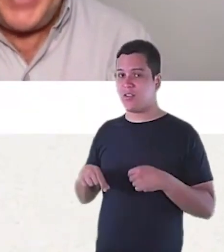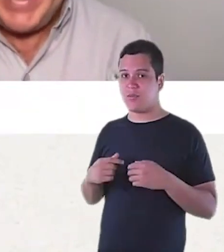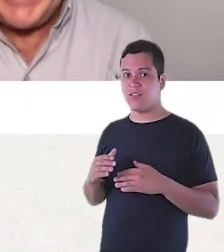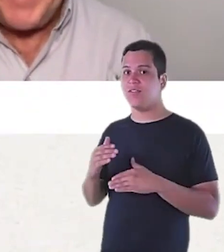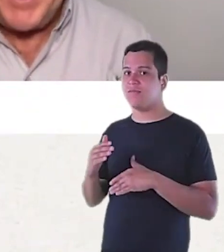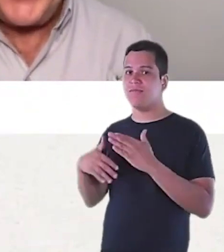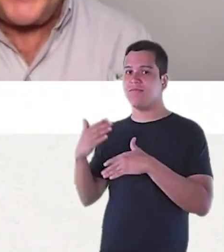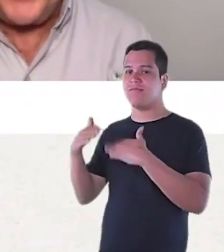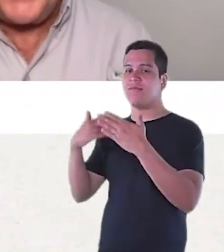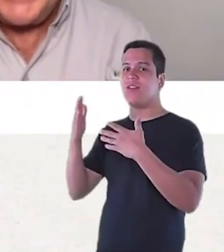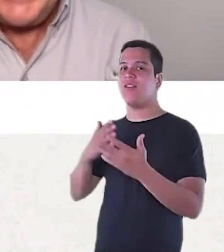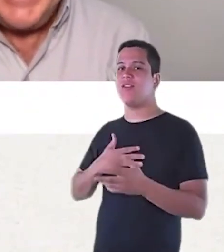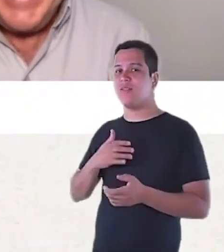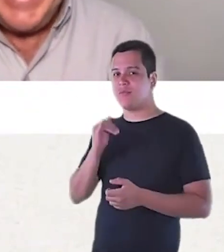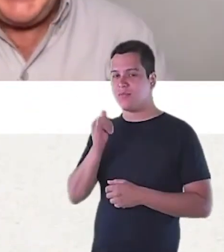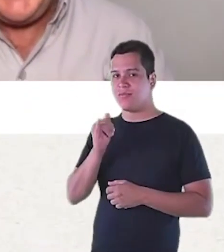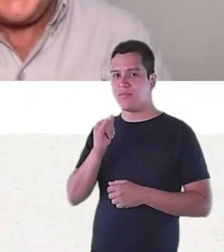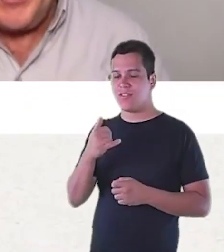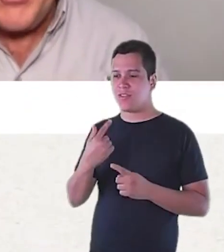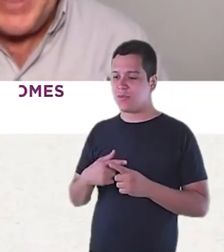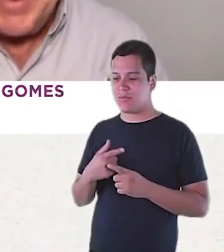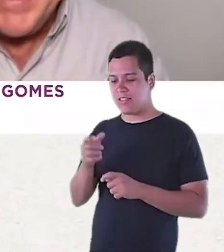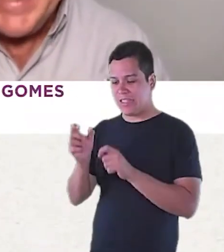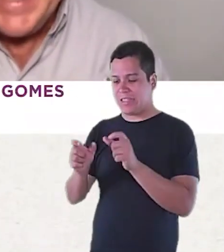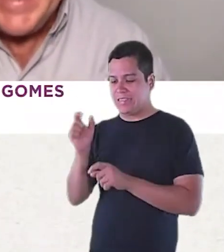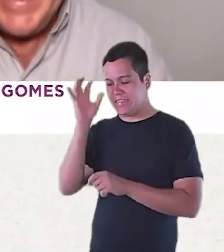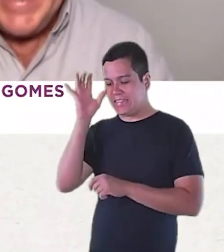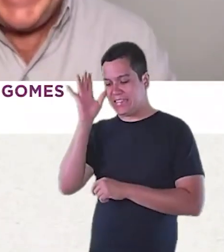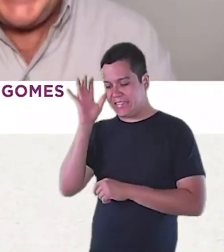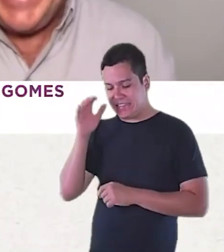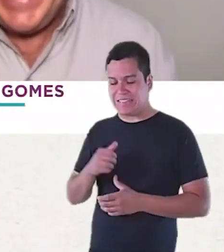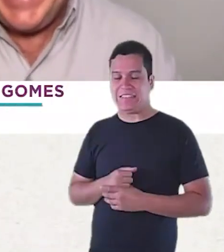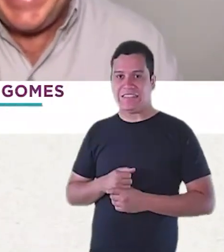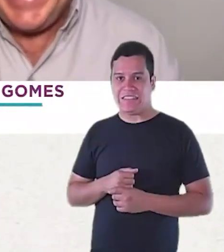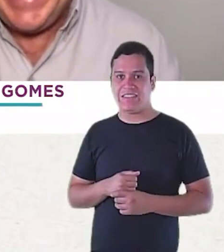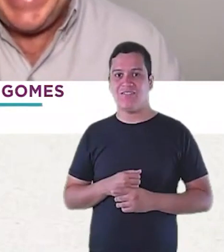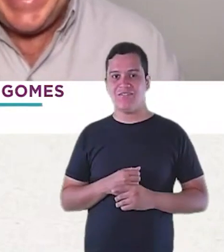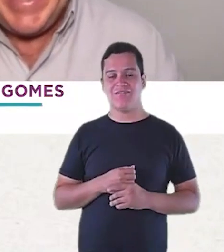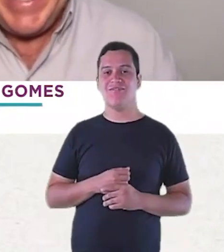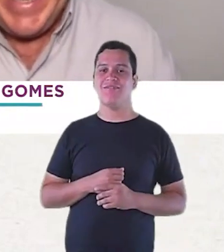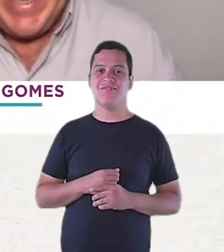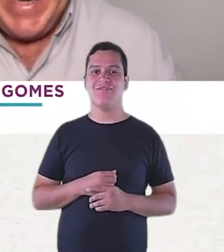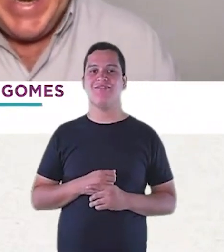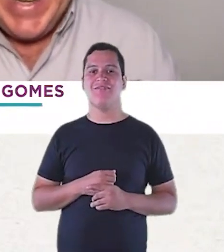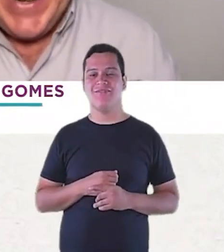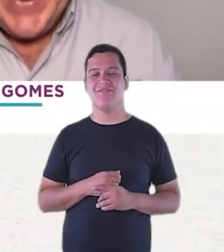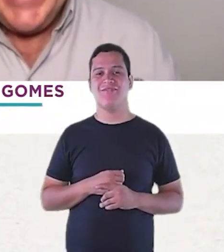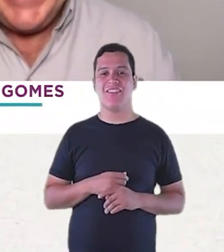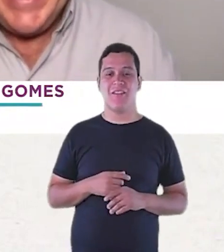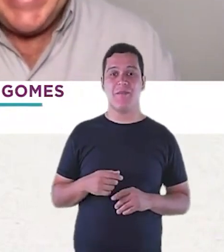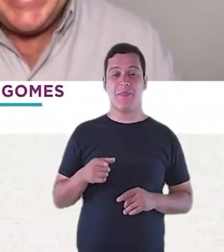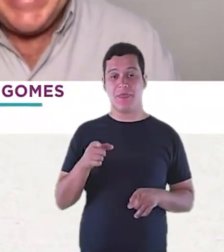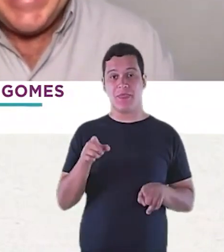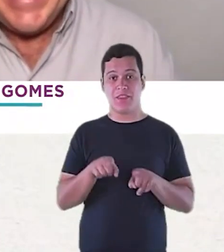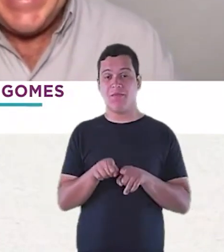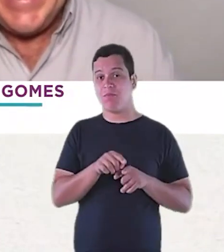muito qualificada, a Mary Del Priori aí, eu não posso falar besteira. Walter Hugo Mãe disse também que já está aqui nos